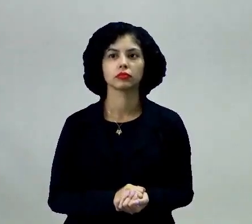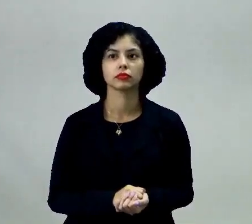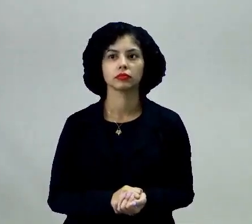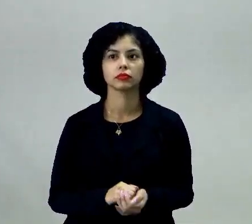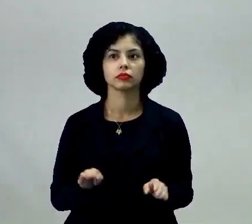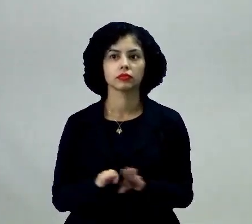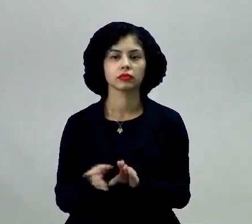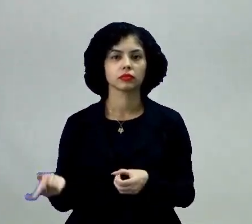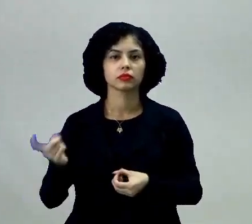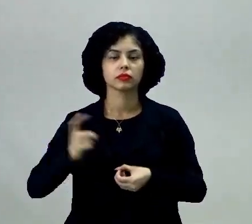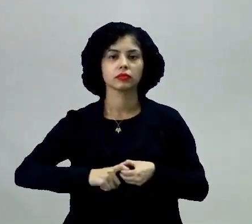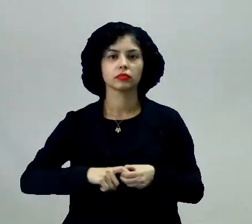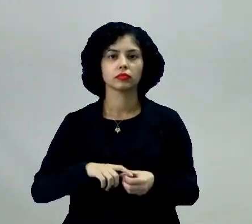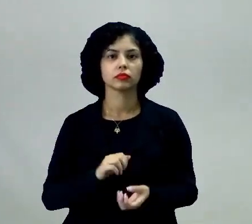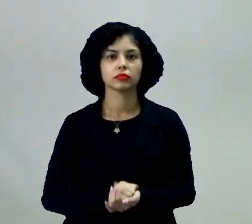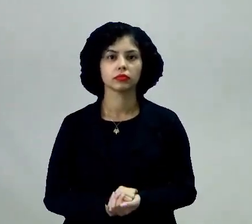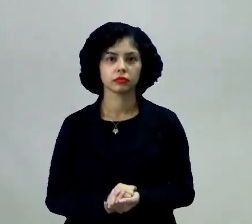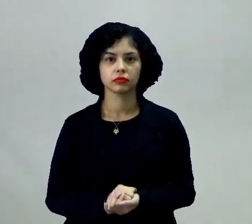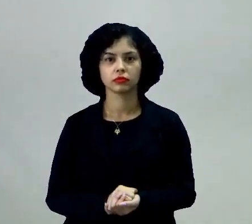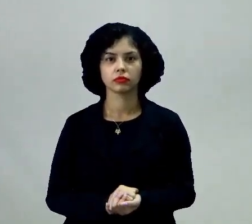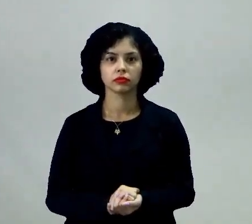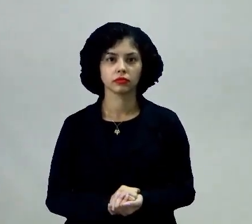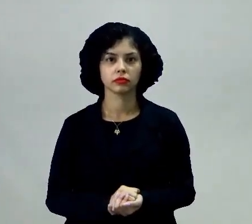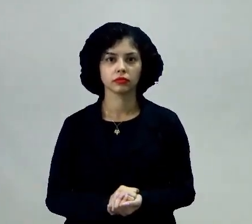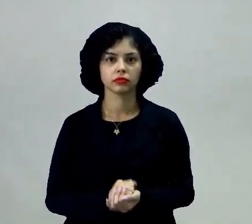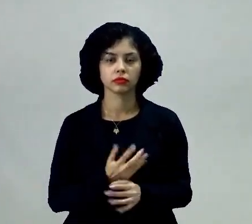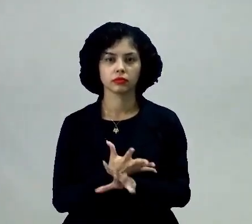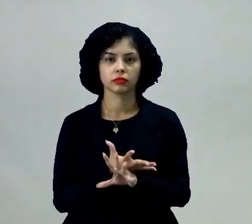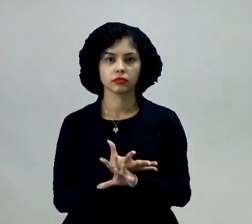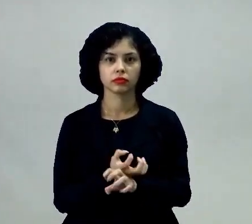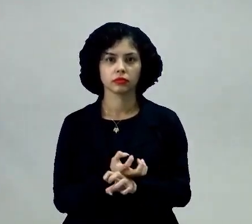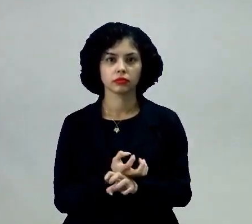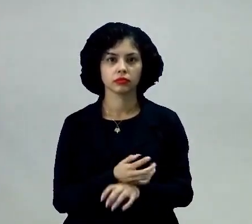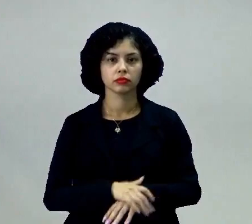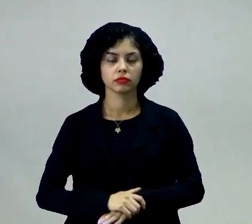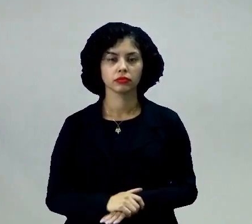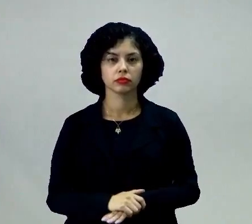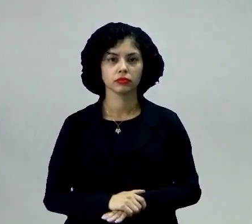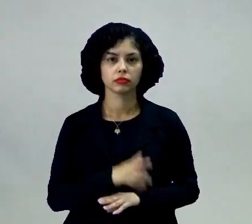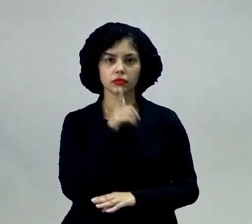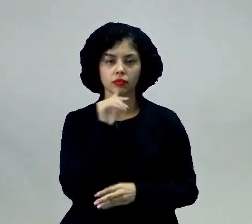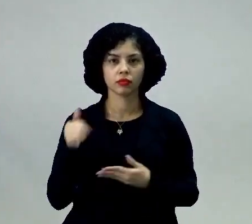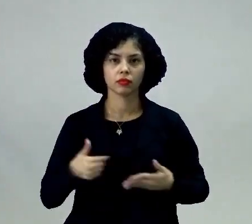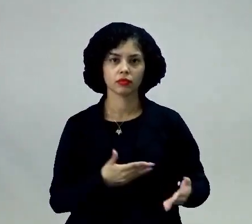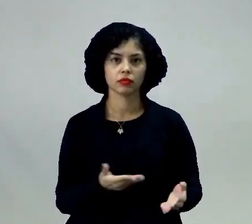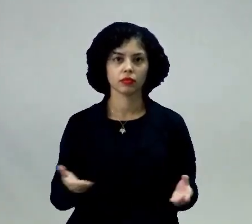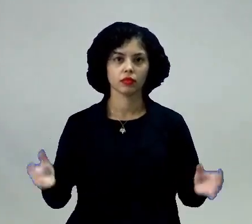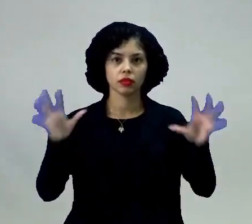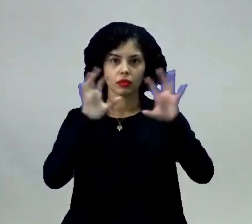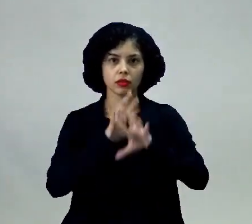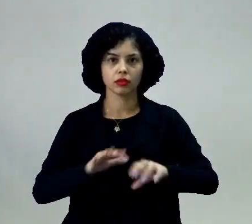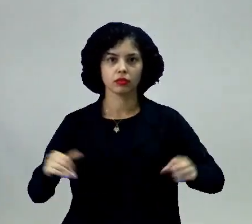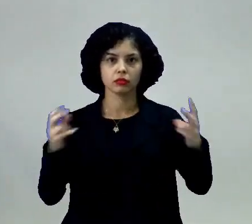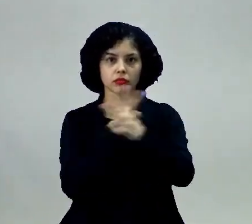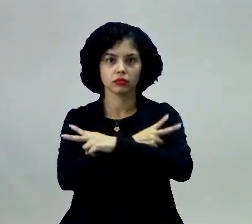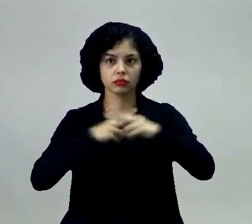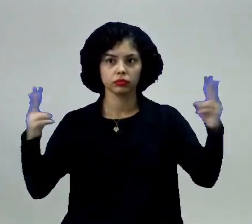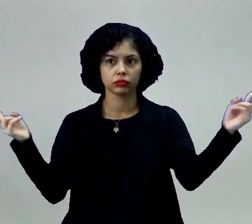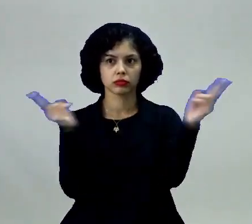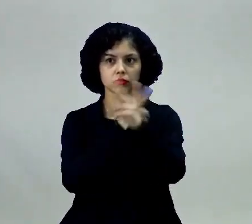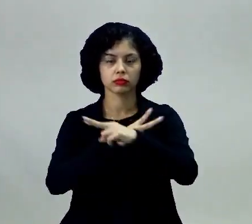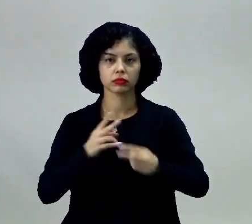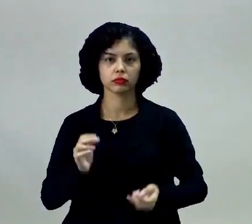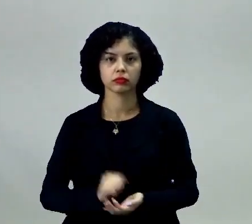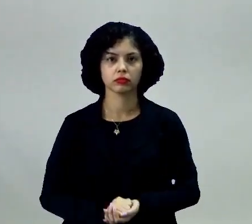isso retorna a todos nós. É a seca dos rios, são os fortes temporais, são os desbarrancamentos